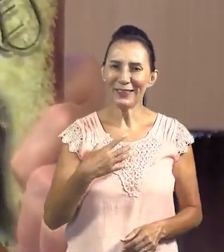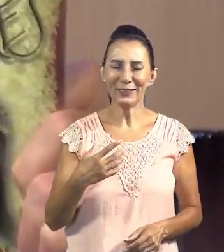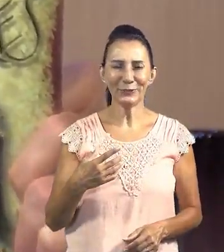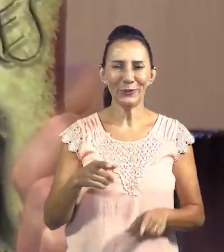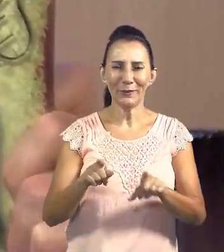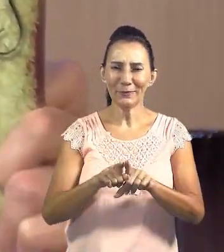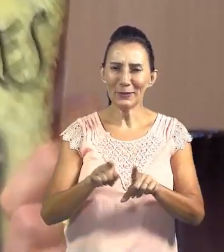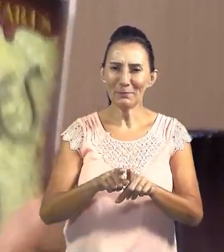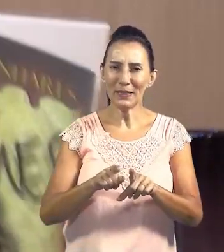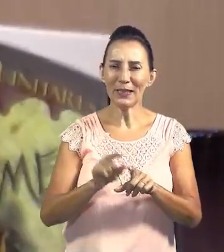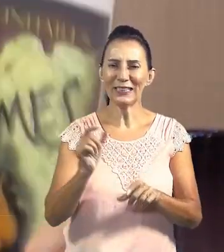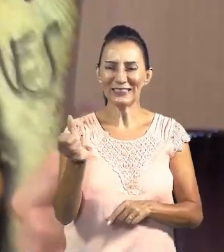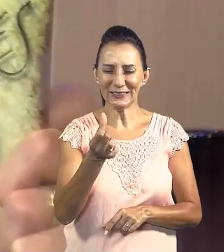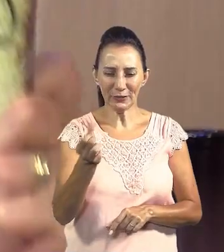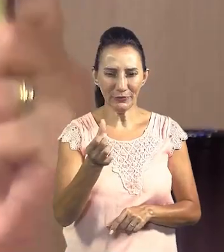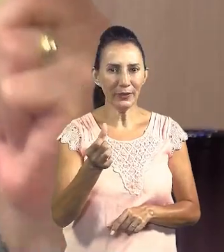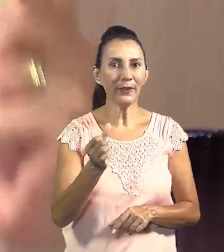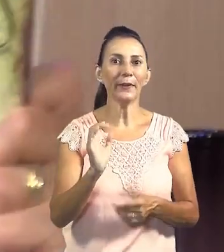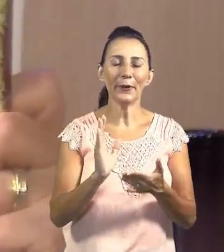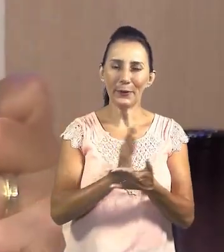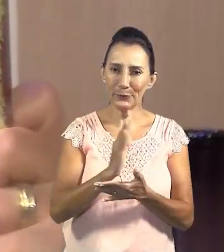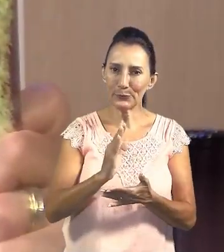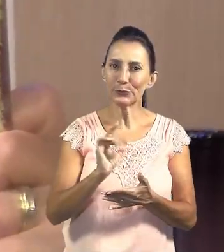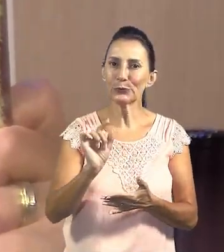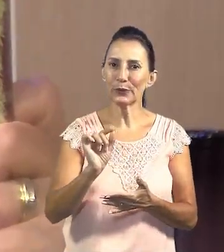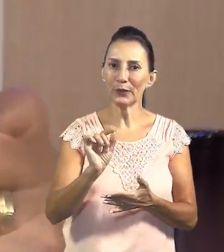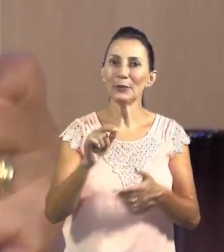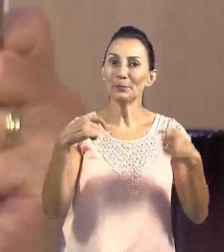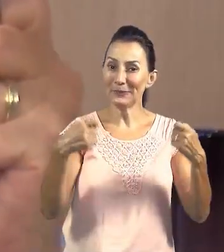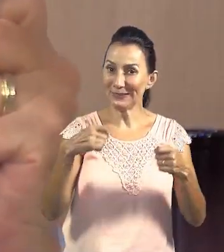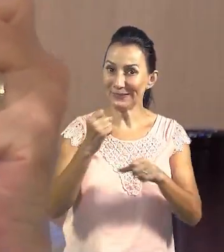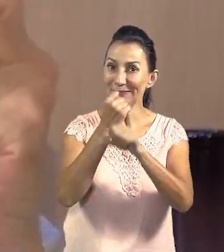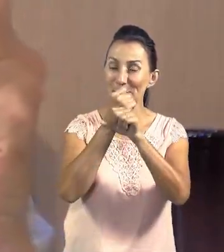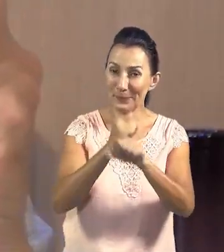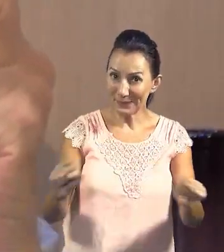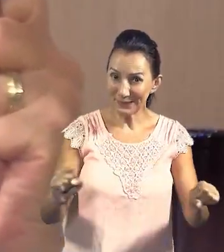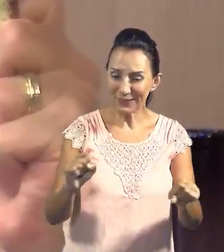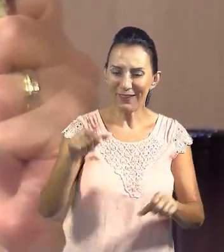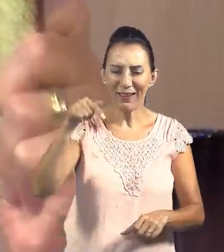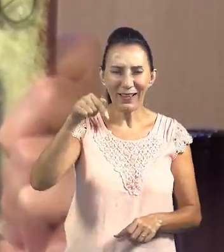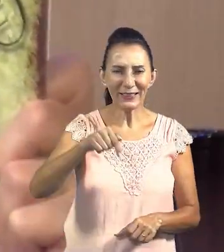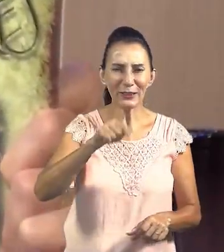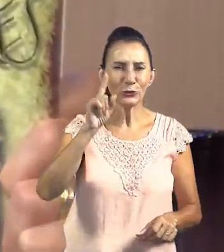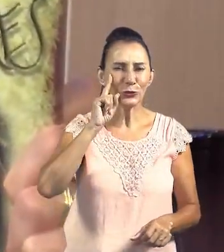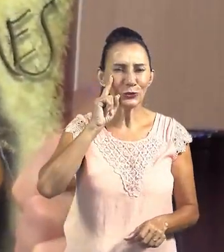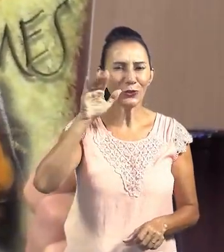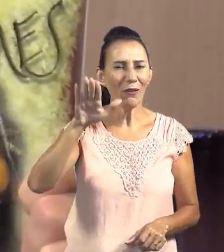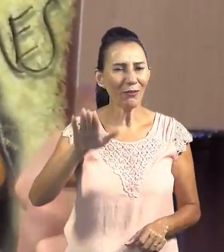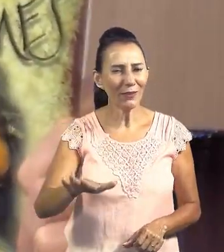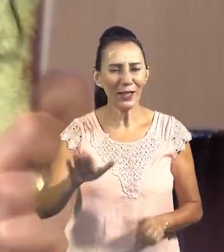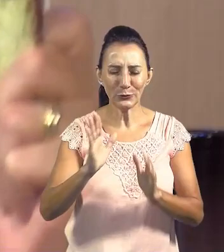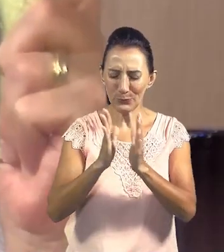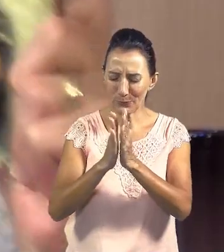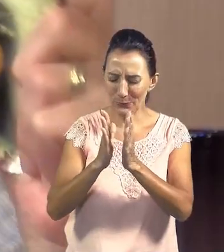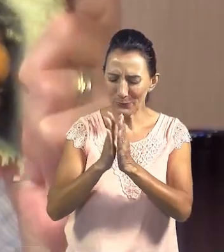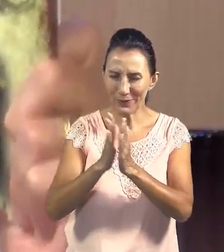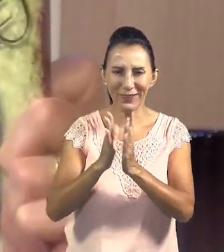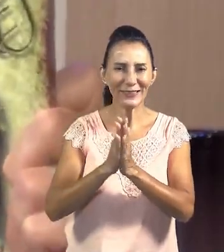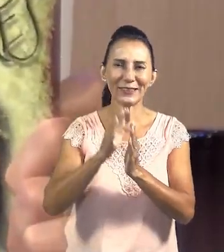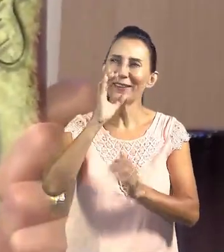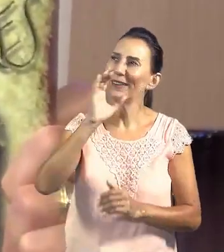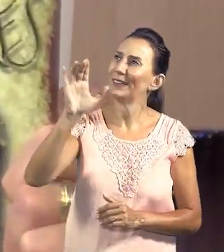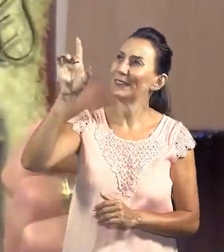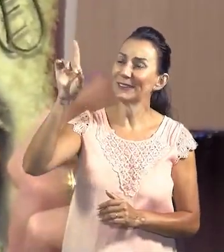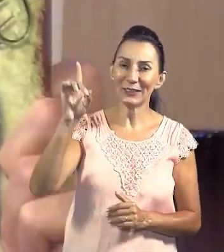temos aqui libertação, porque tem casos que é libertação. Nós temos as tardes aqui oração, clamor